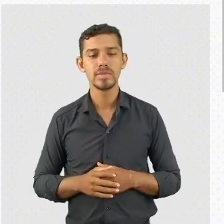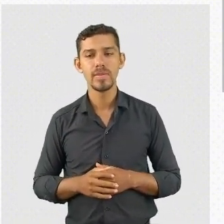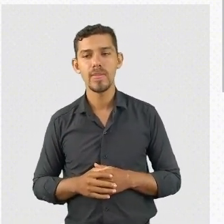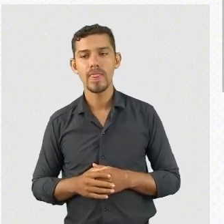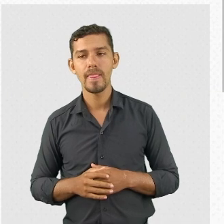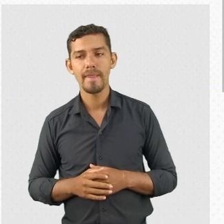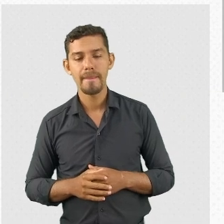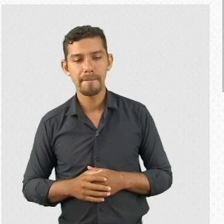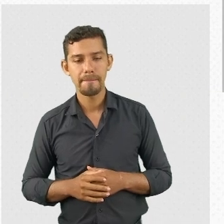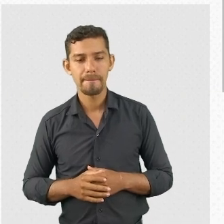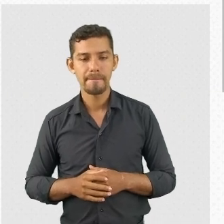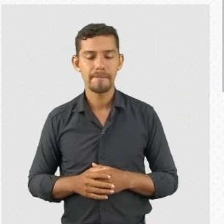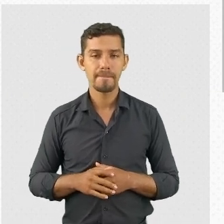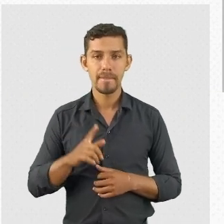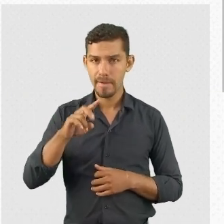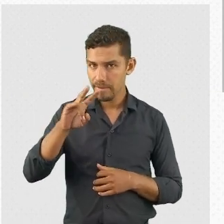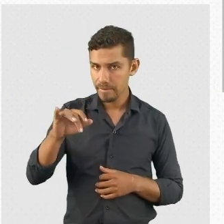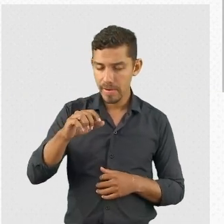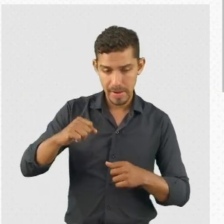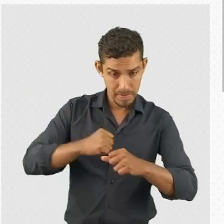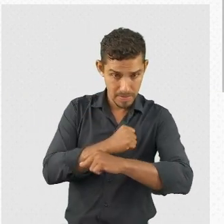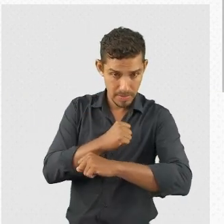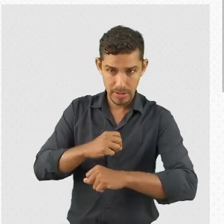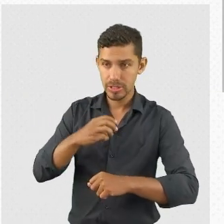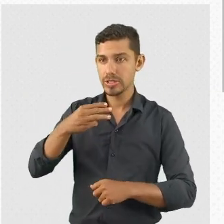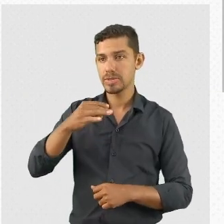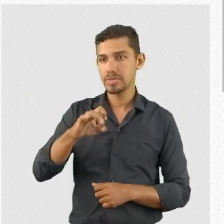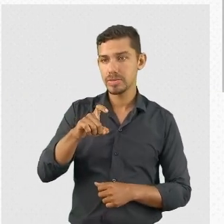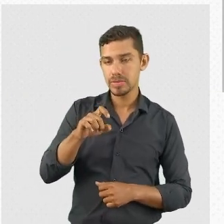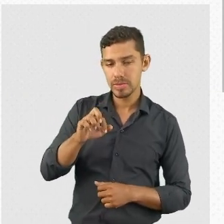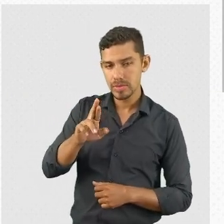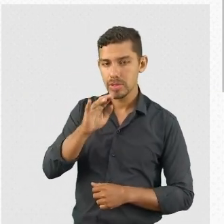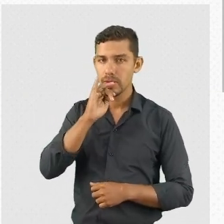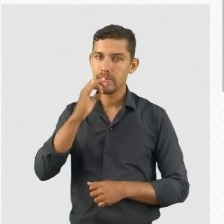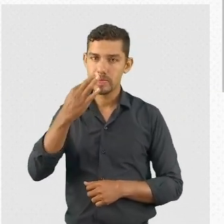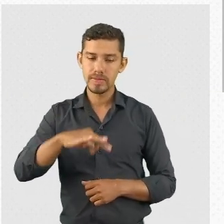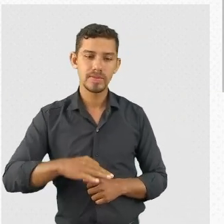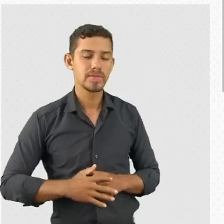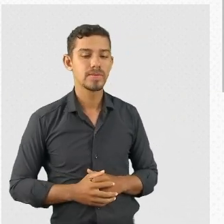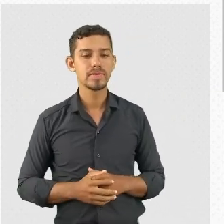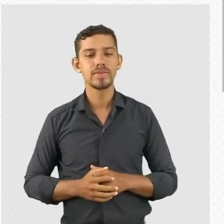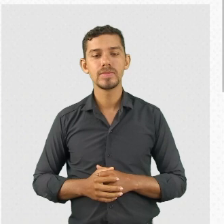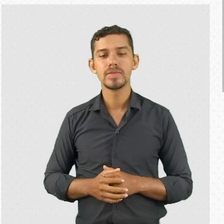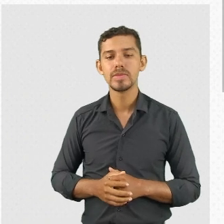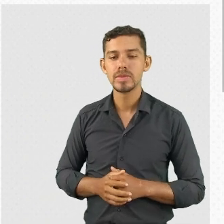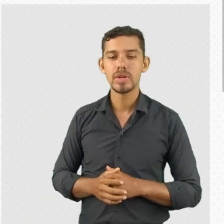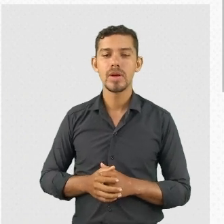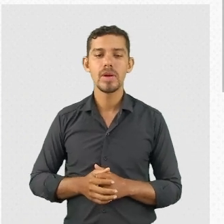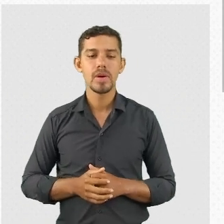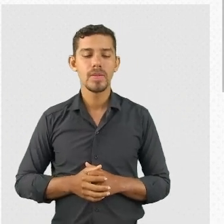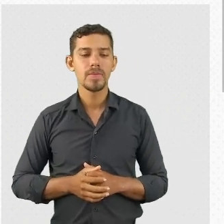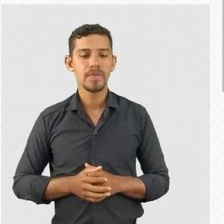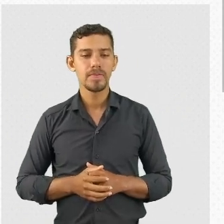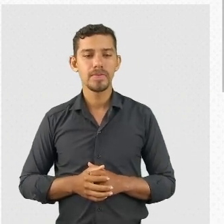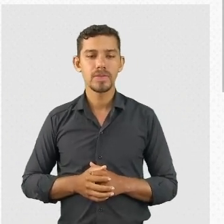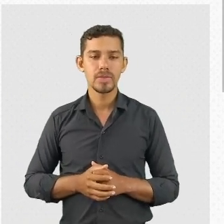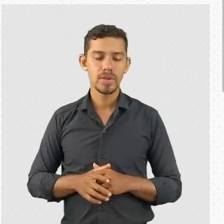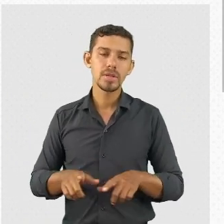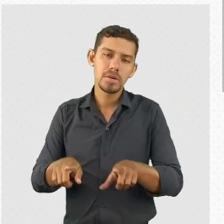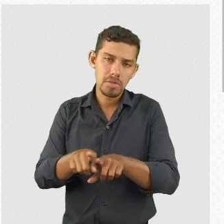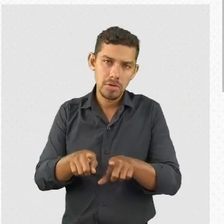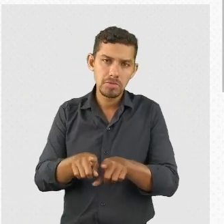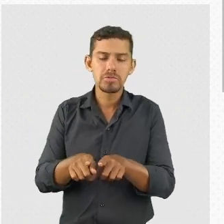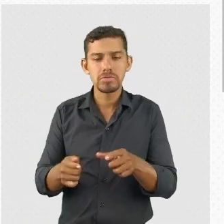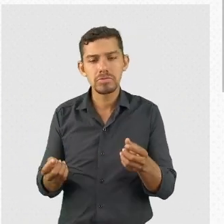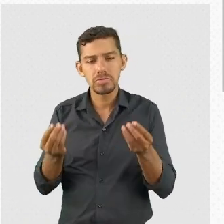the ingredients, né? Você vai mexer os ingredientes, tá bom? Agora, eu poderia também fazer uma ponte